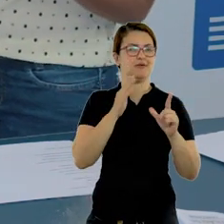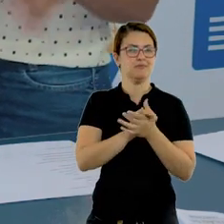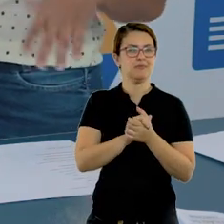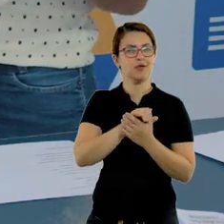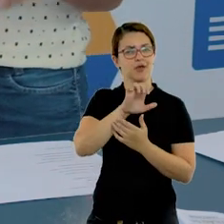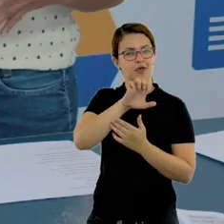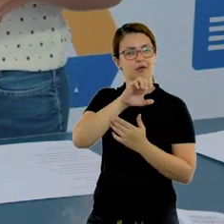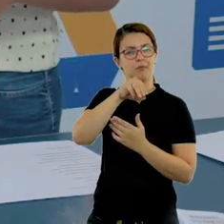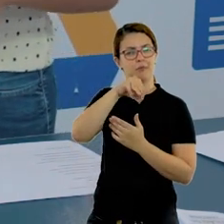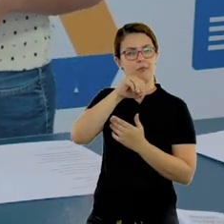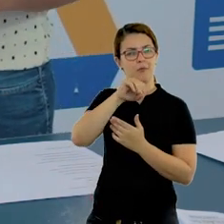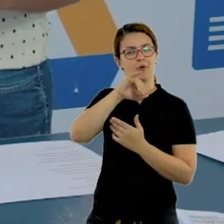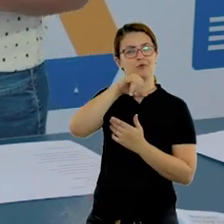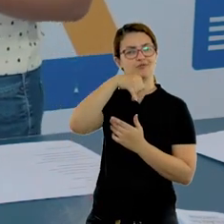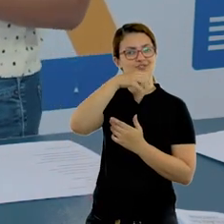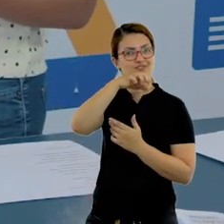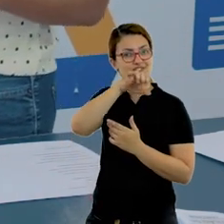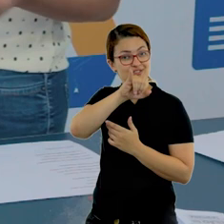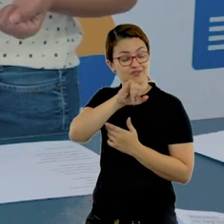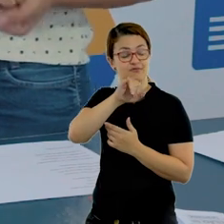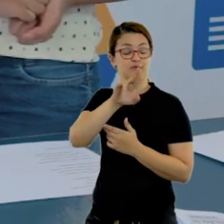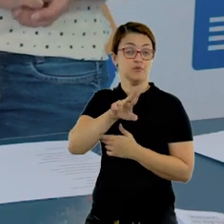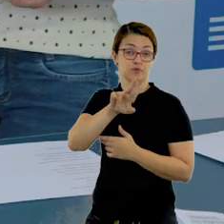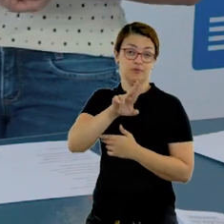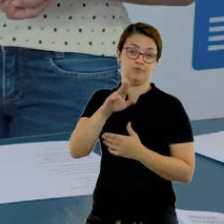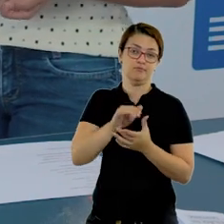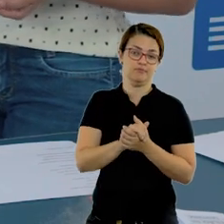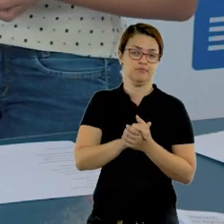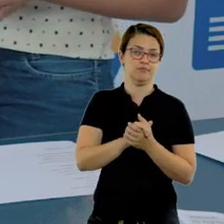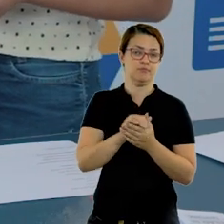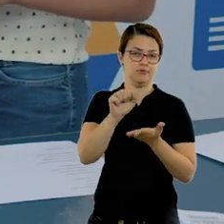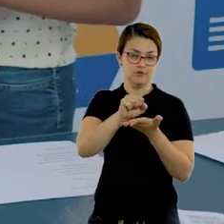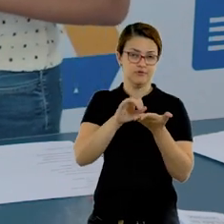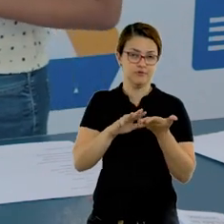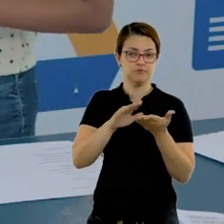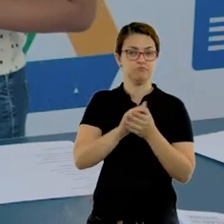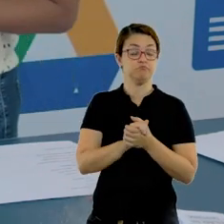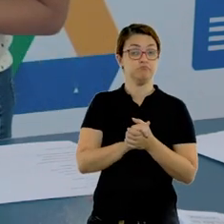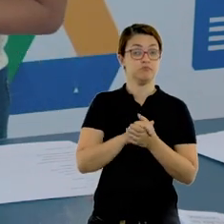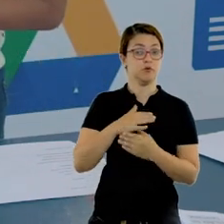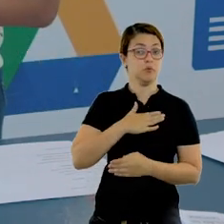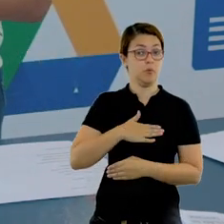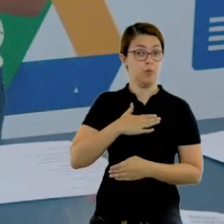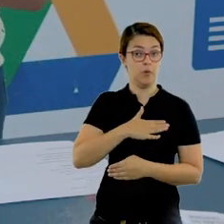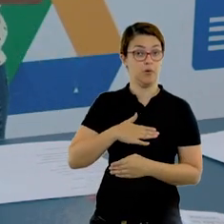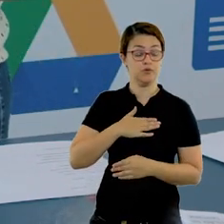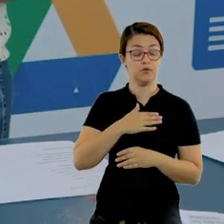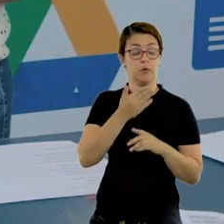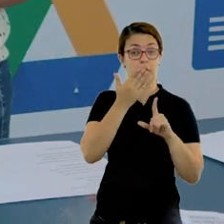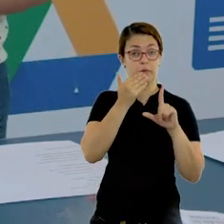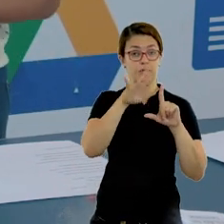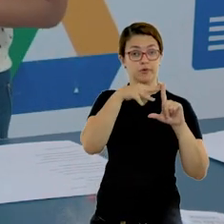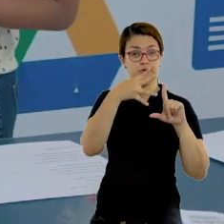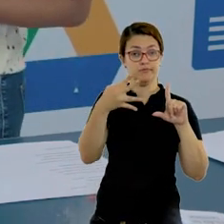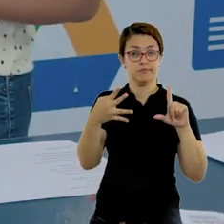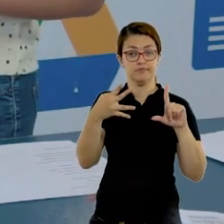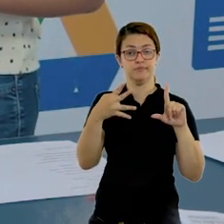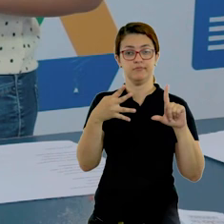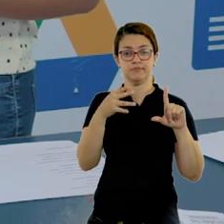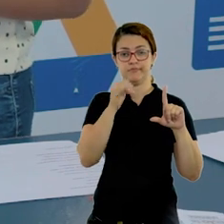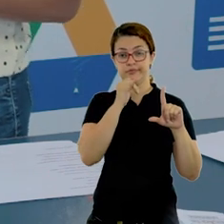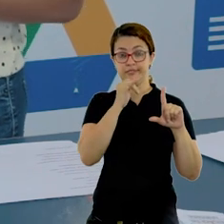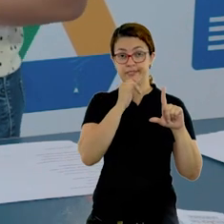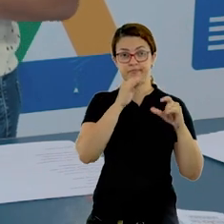né, utilizando emoji nas conversas com vocês, então utiliza aqui na lição da escola também, tá? Então, alimentos que eu gosto.